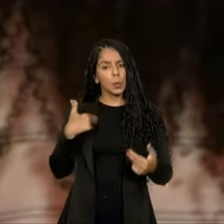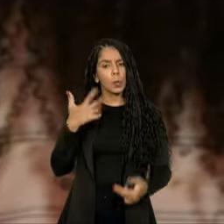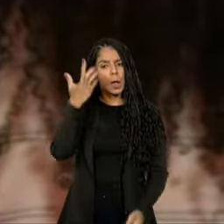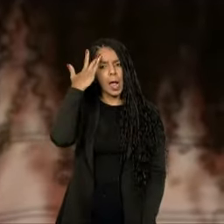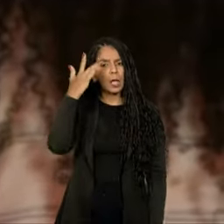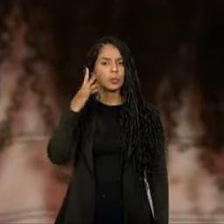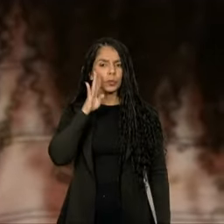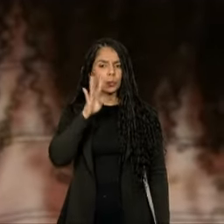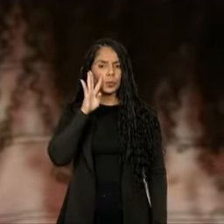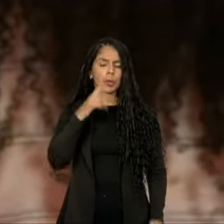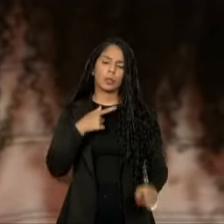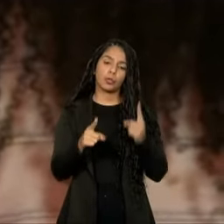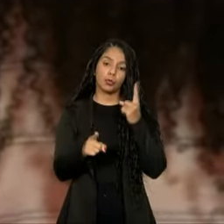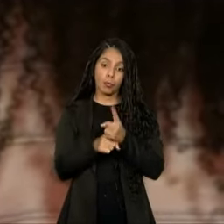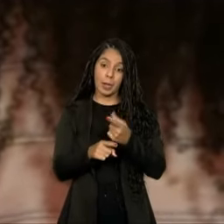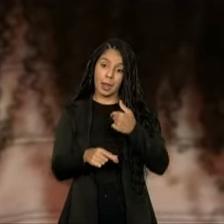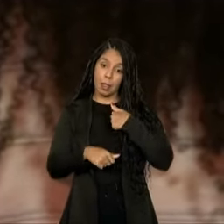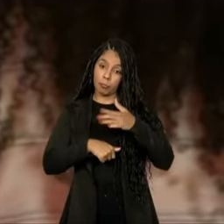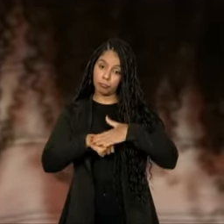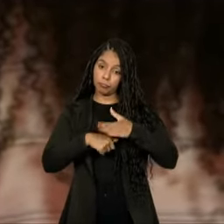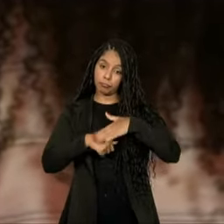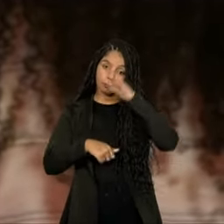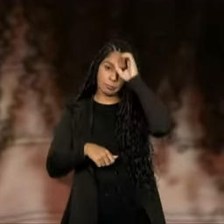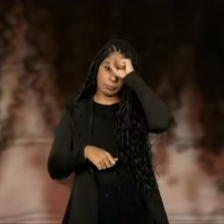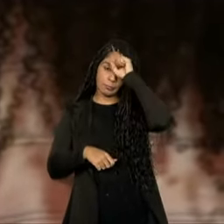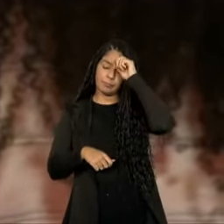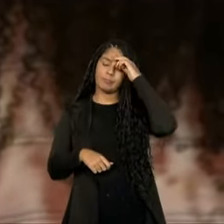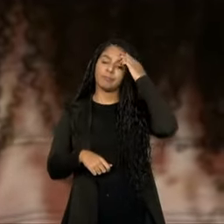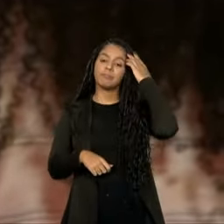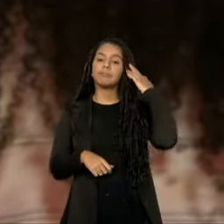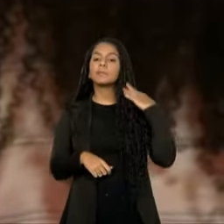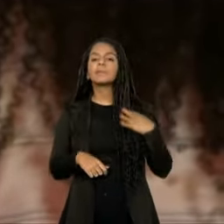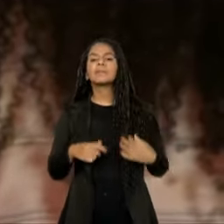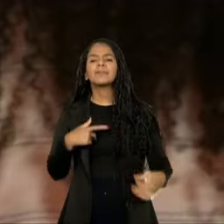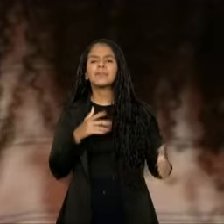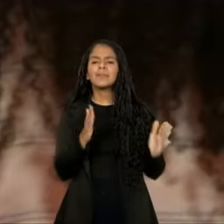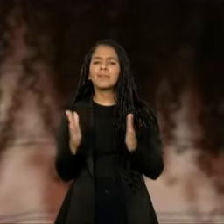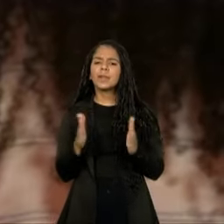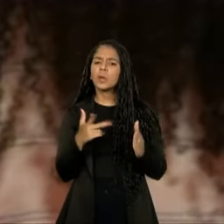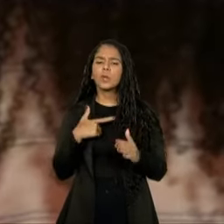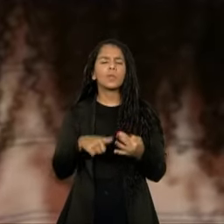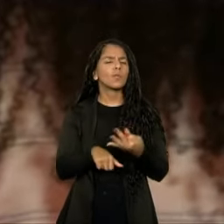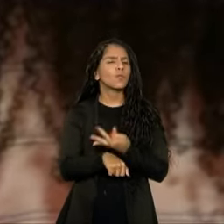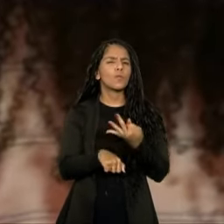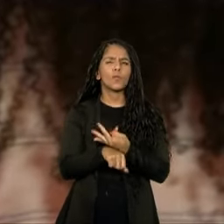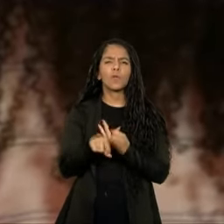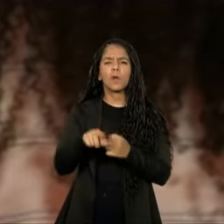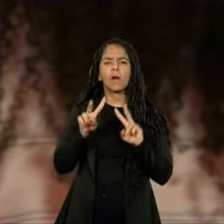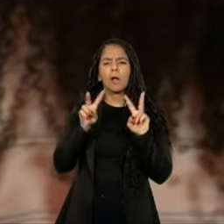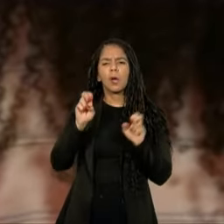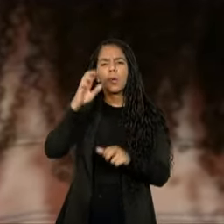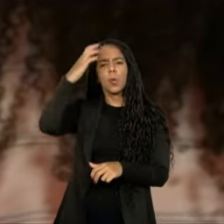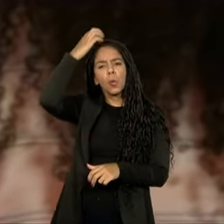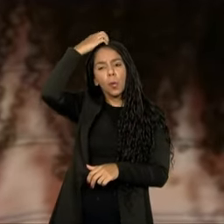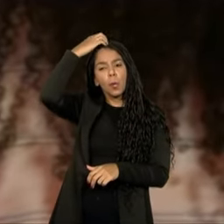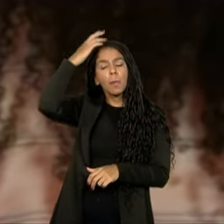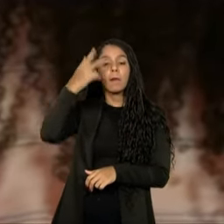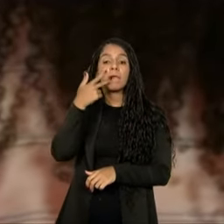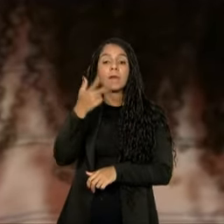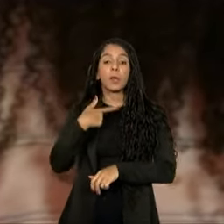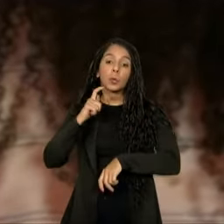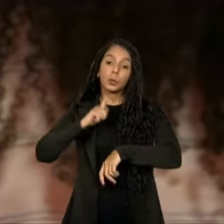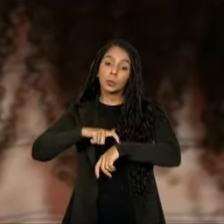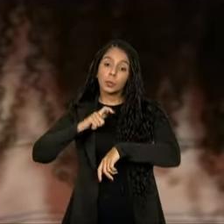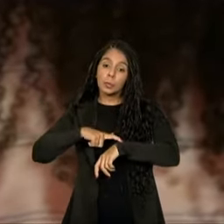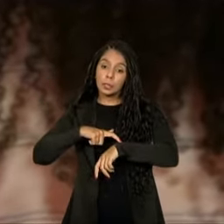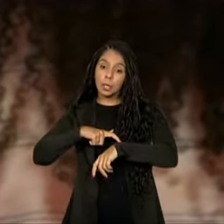descobri no aprendizado meu mesmo, que era assim... Uma época eu não aguentava mais essa coisa da culpa, eu falei assim, gente, o tempo que eu tiver para